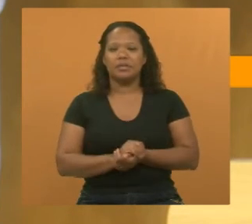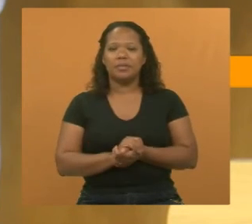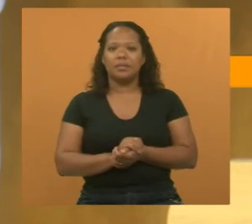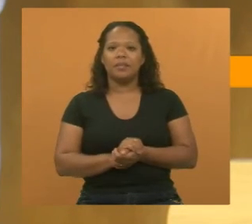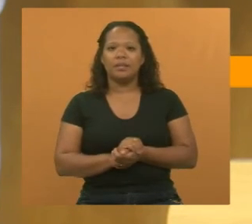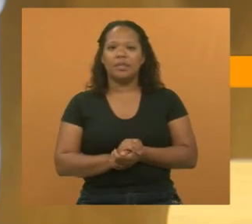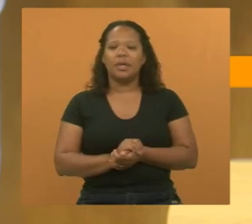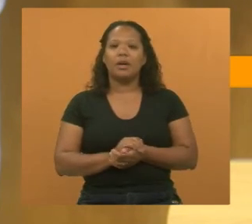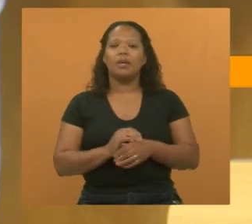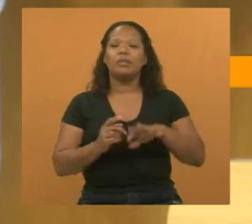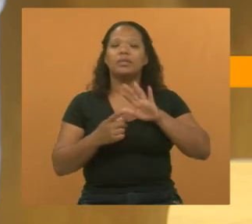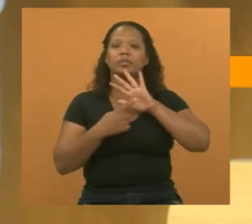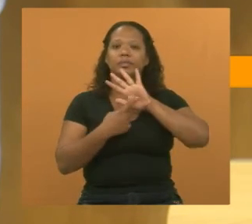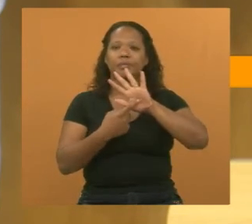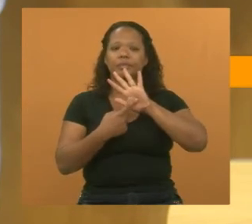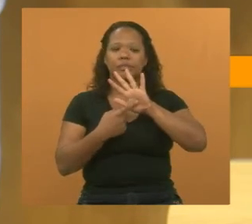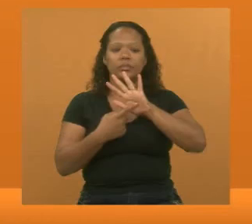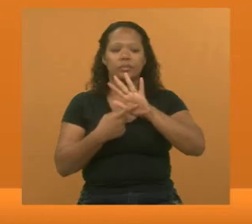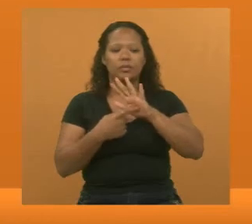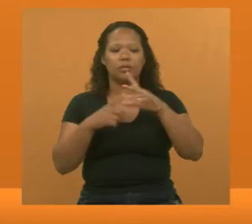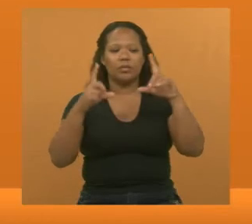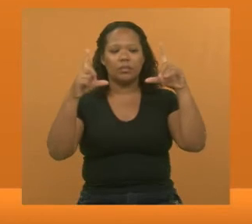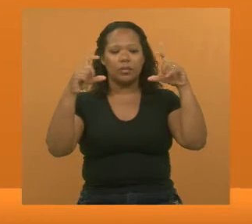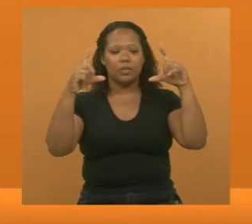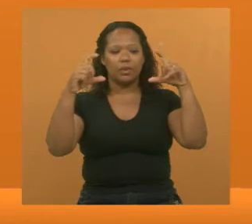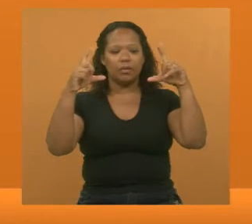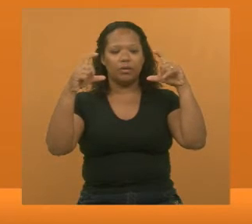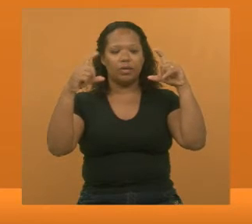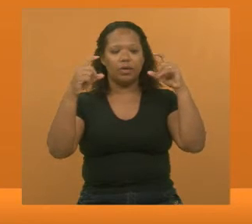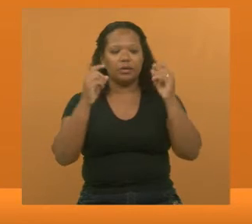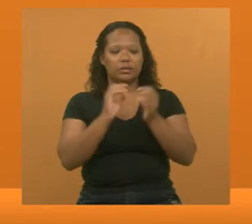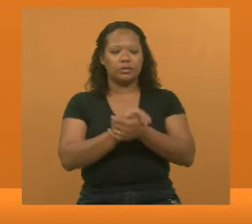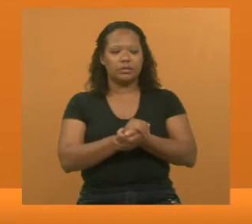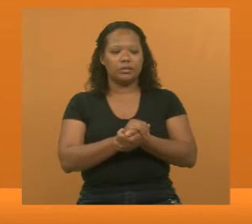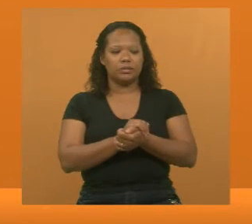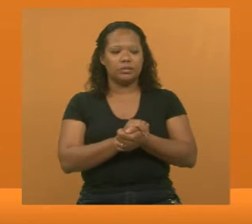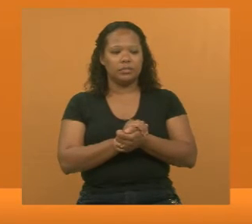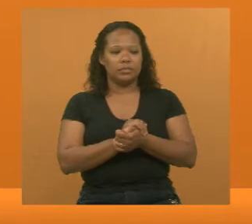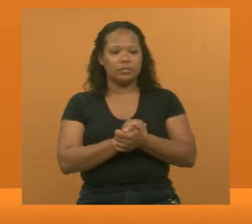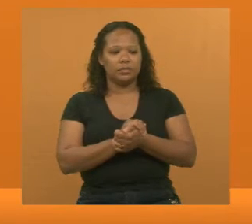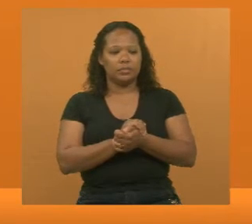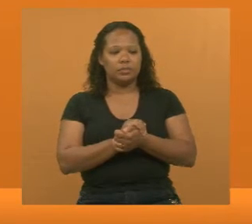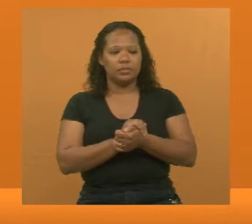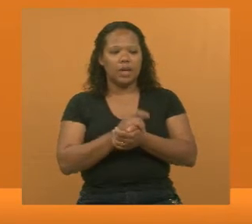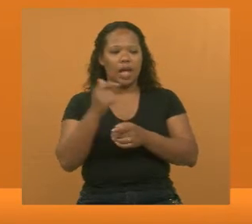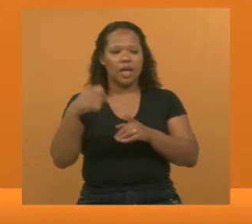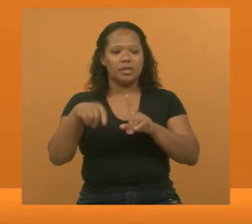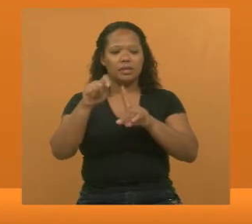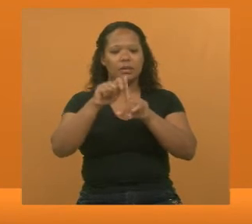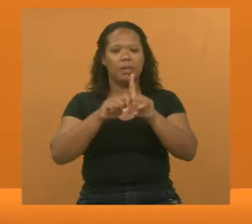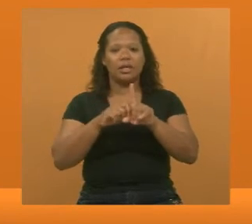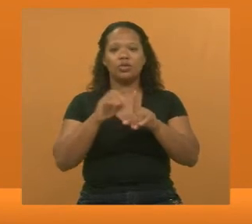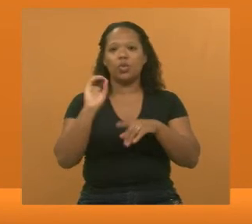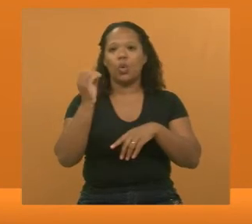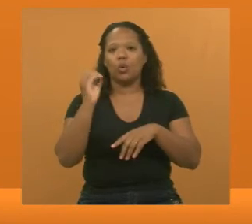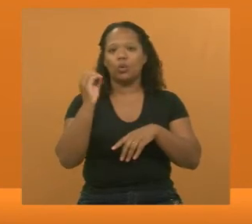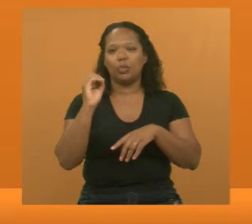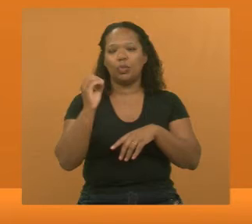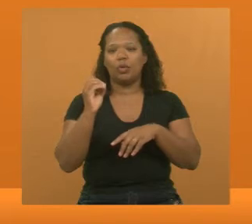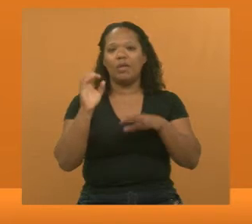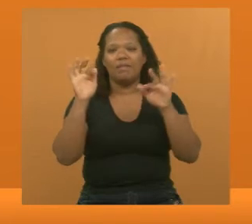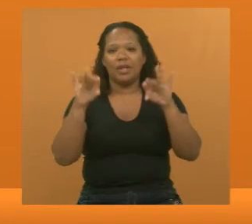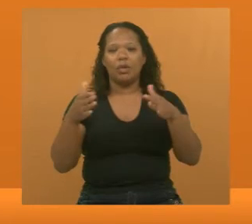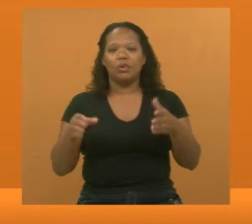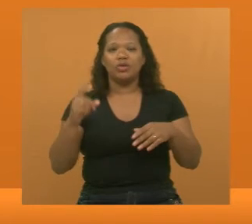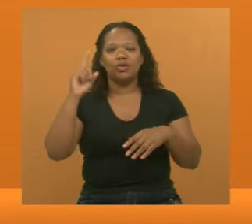para a técnica colocar as fotos que nós havíamos preparado, e nesse mês de outubro, que se encerra